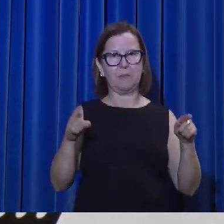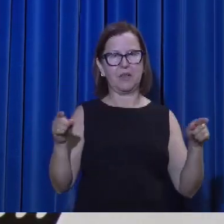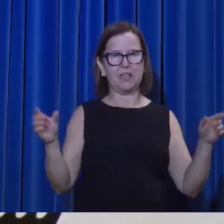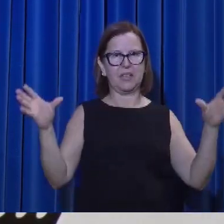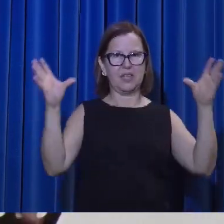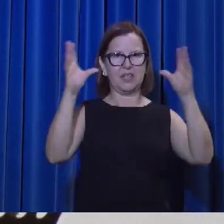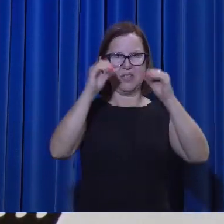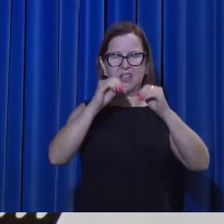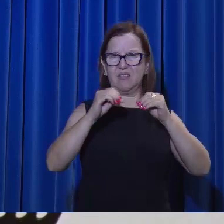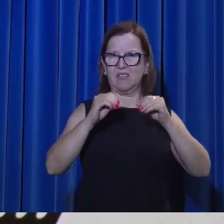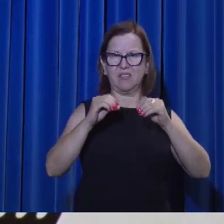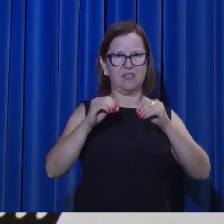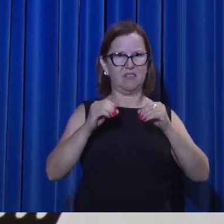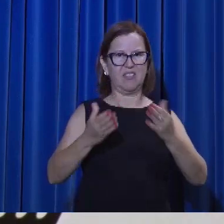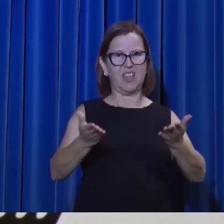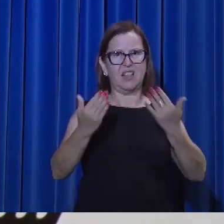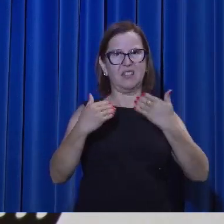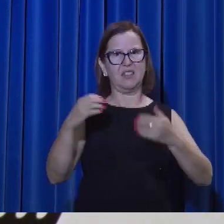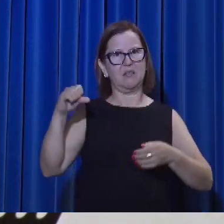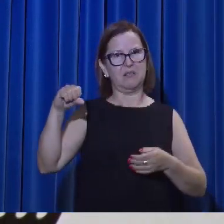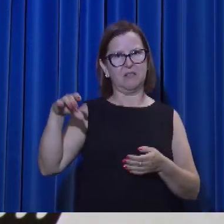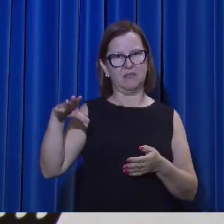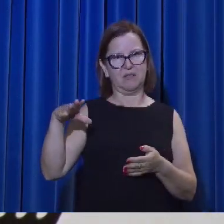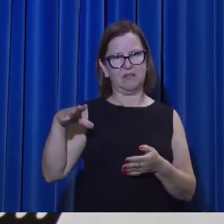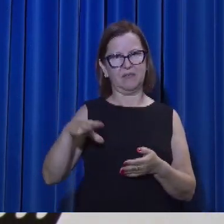não absorveram a luz.